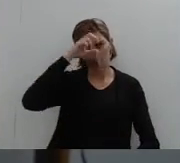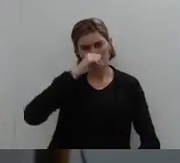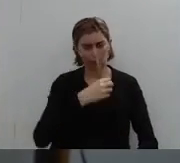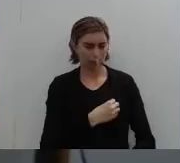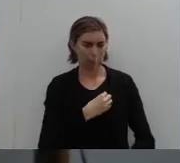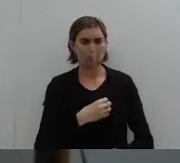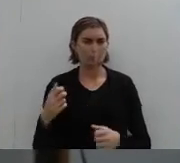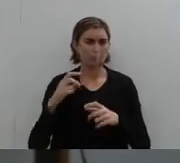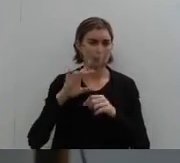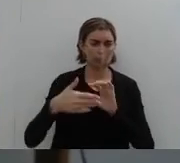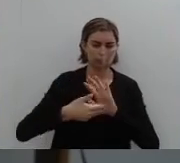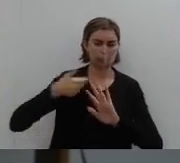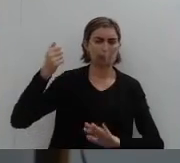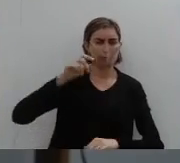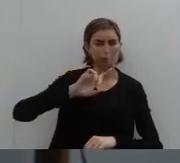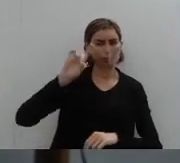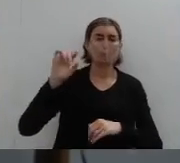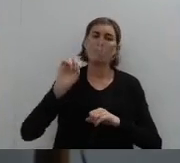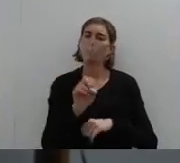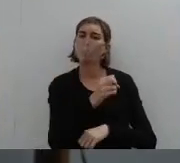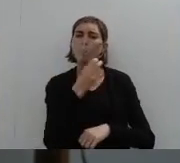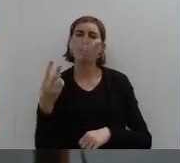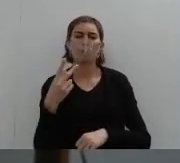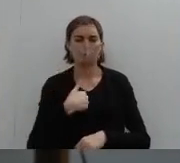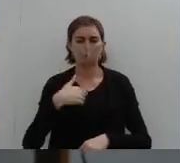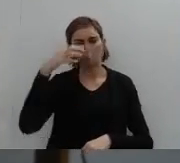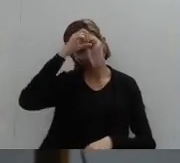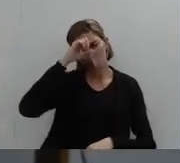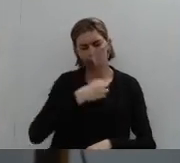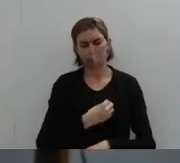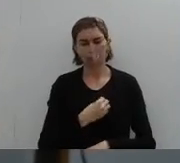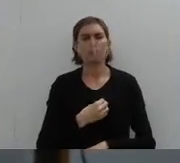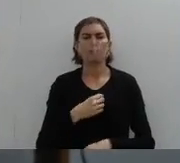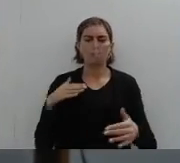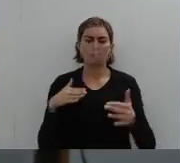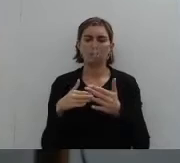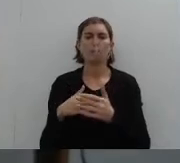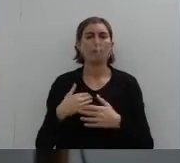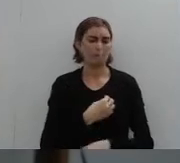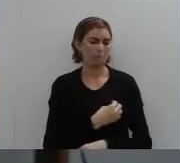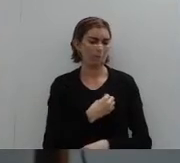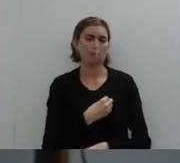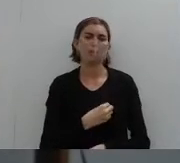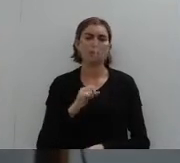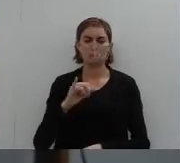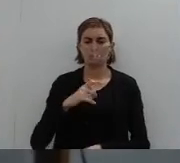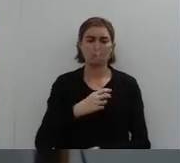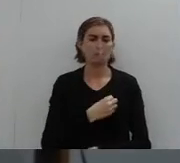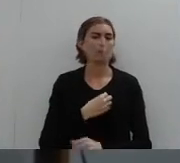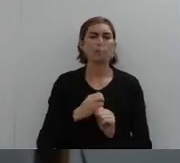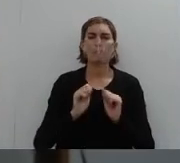vida é algo que só pode ser tirada por Deus? Ou para aquilo que eu aprendi que a vida só vale a pena ser vivida se eu estiver